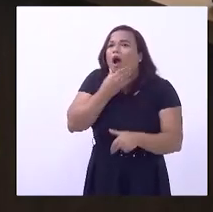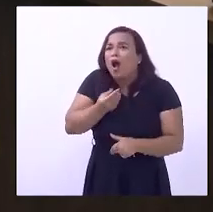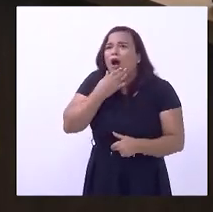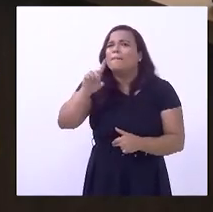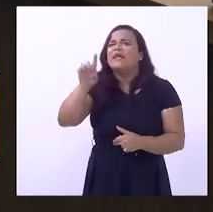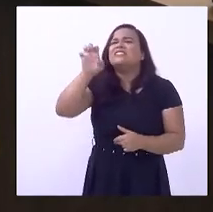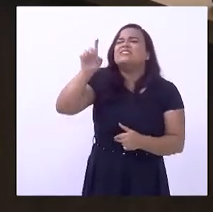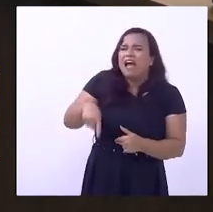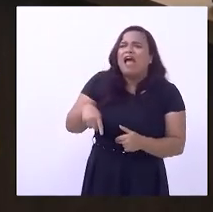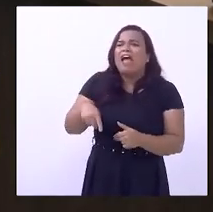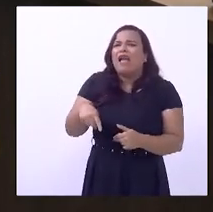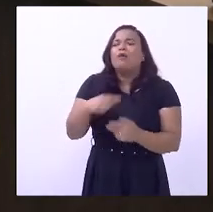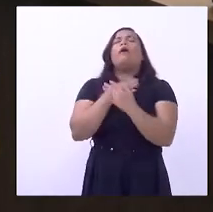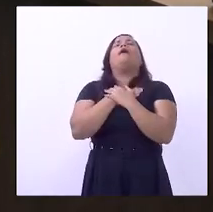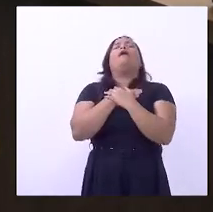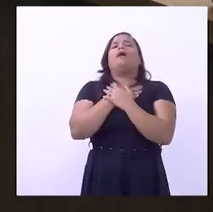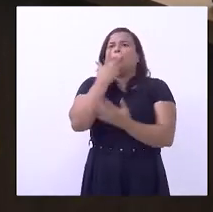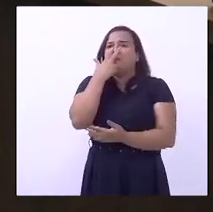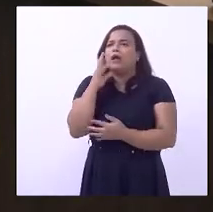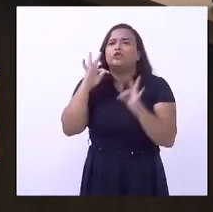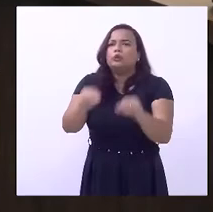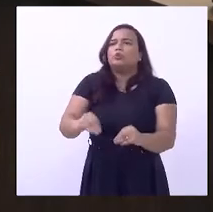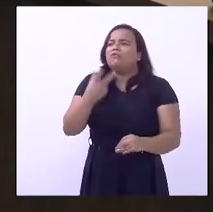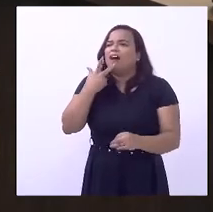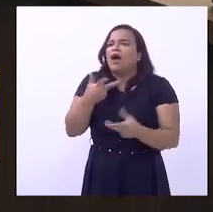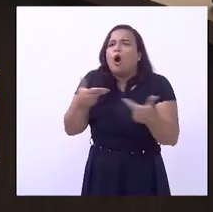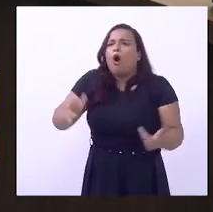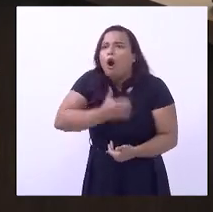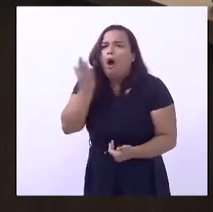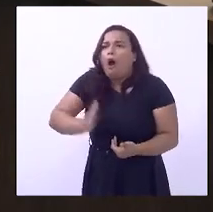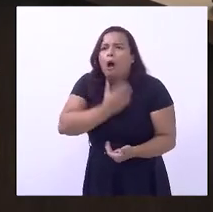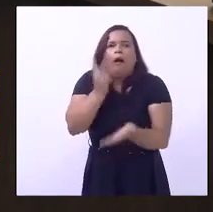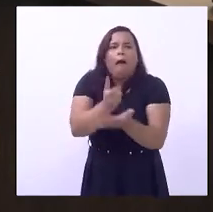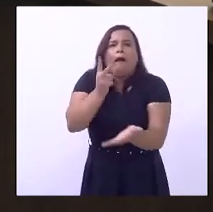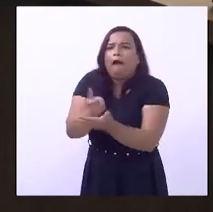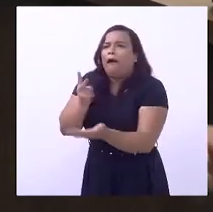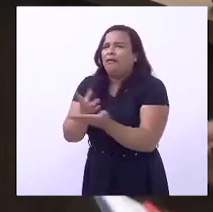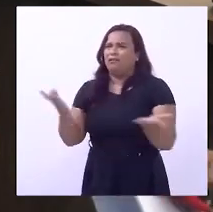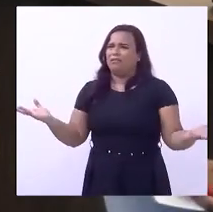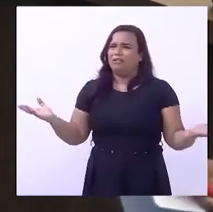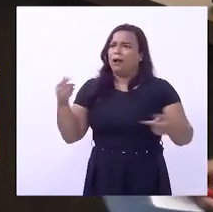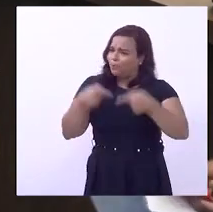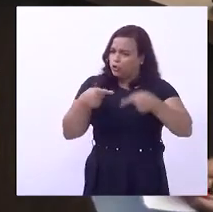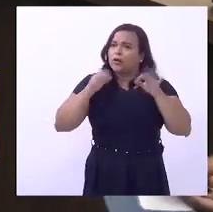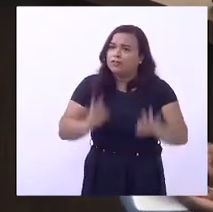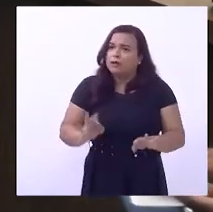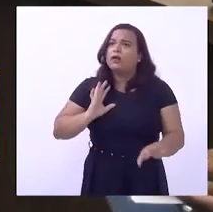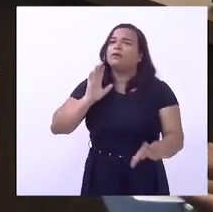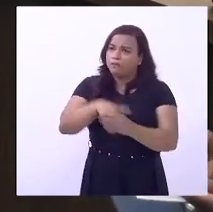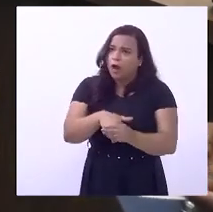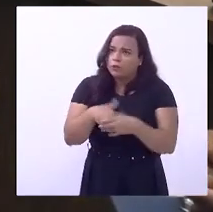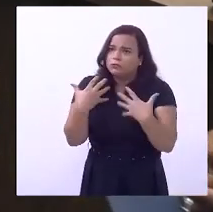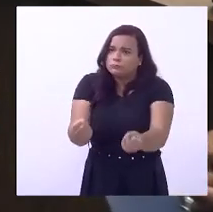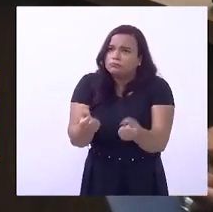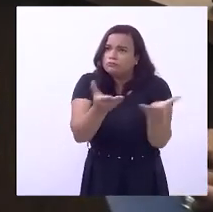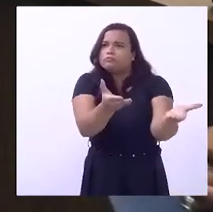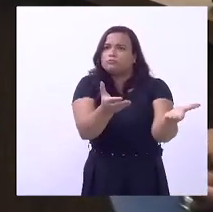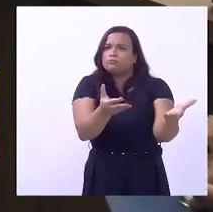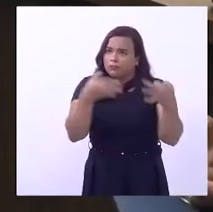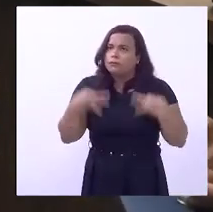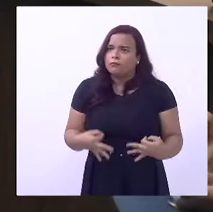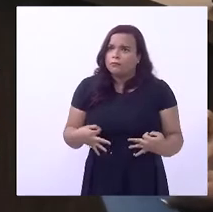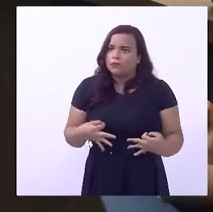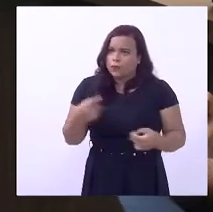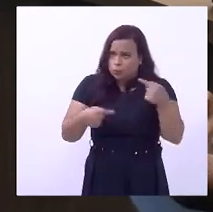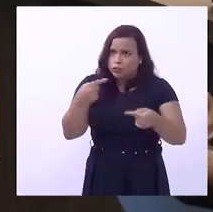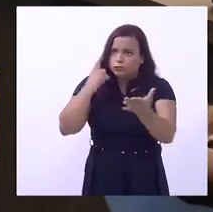concluir, de desgraça, presidente. Vamos fazer uma política afirmativa, tem meu voto. Vamos fazer uma política afirmativa